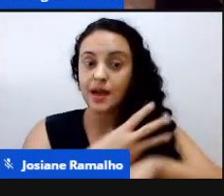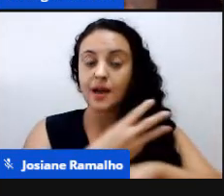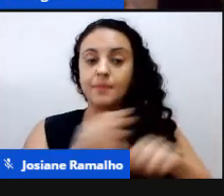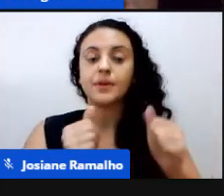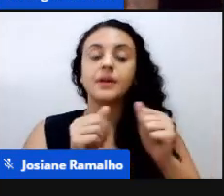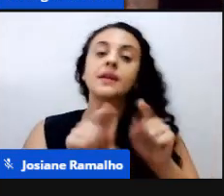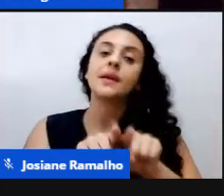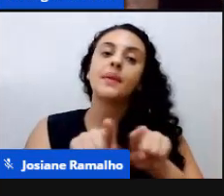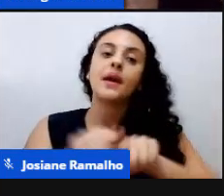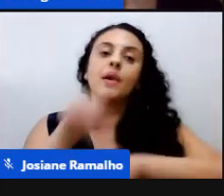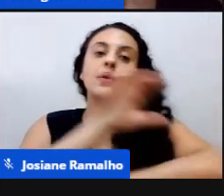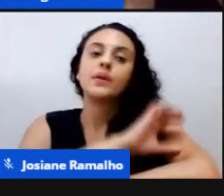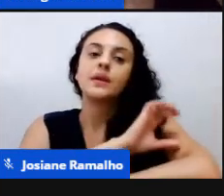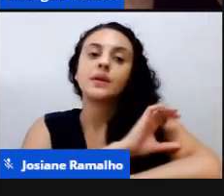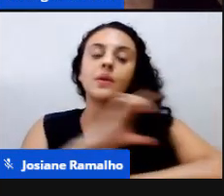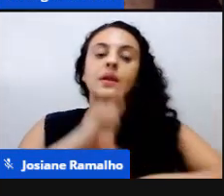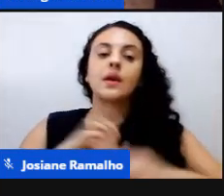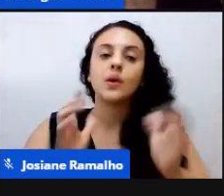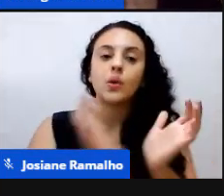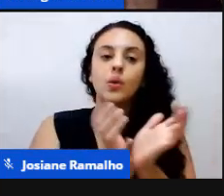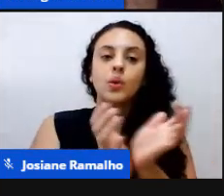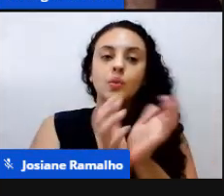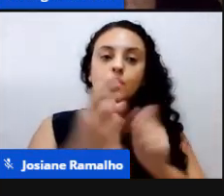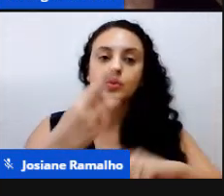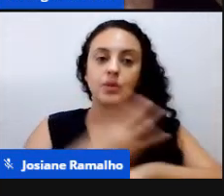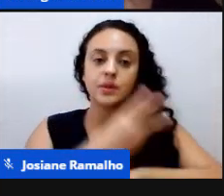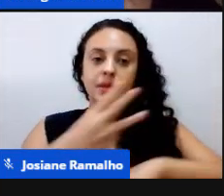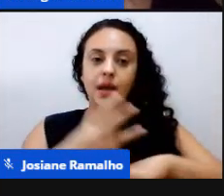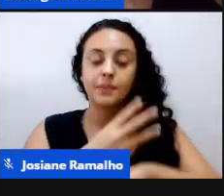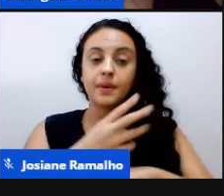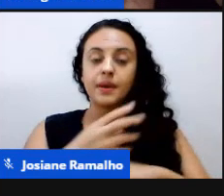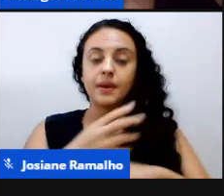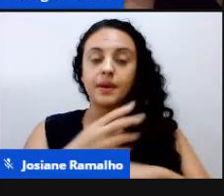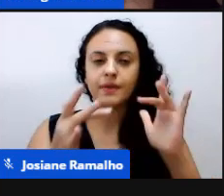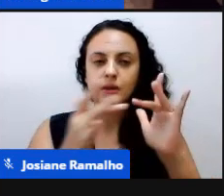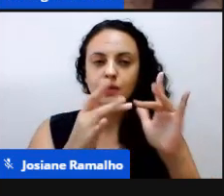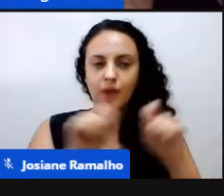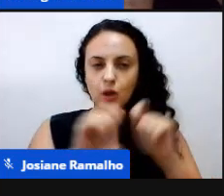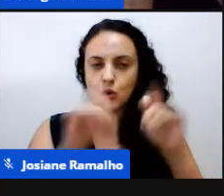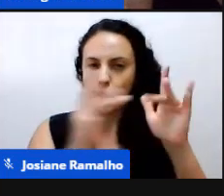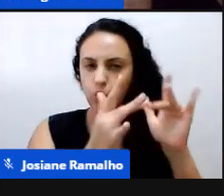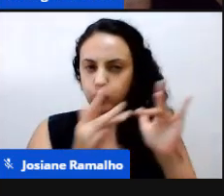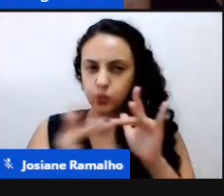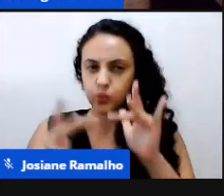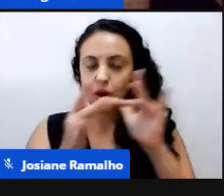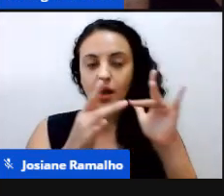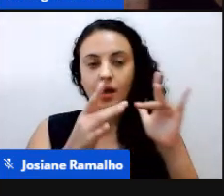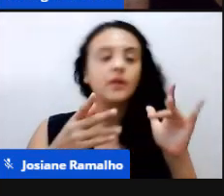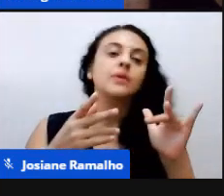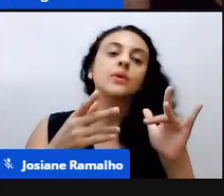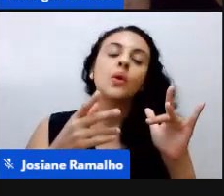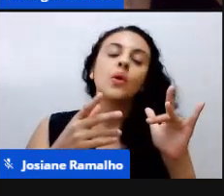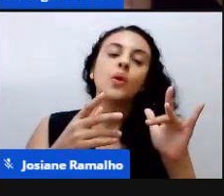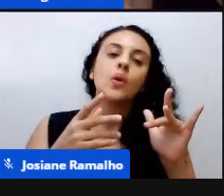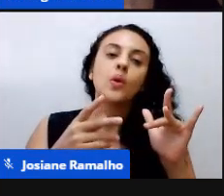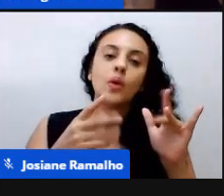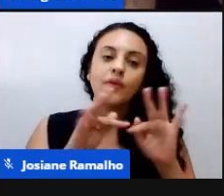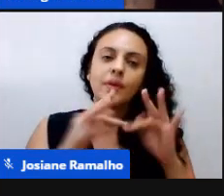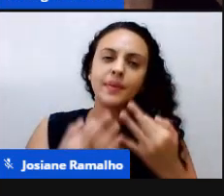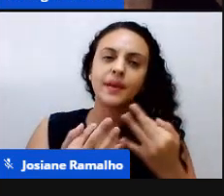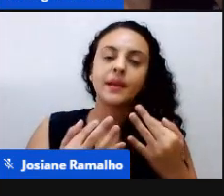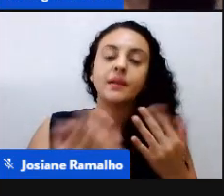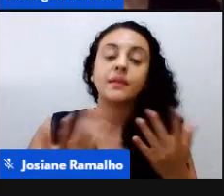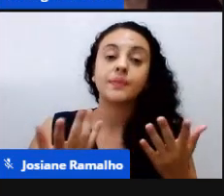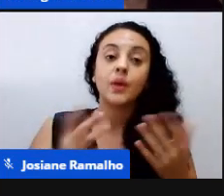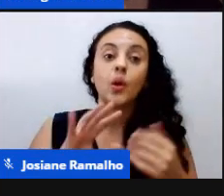um grupo de WhatsApp, que ele entra em contato com os pais, ou quando vai buscar o caderno lá na escola, perguntar,